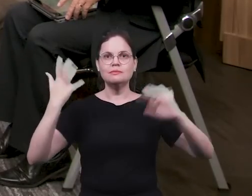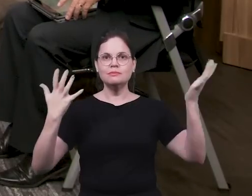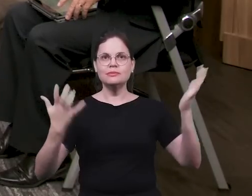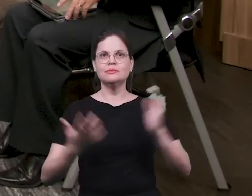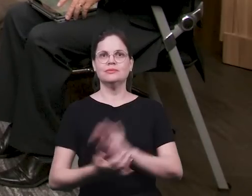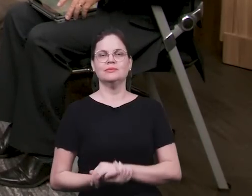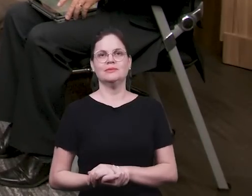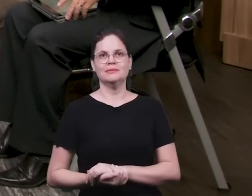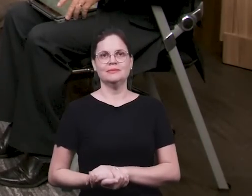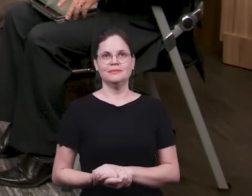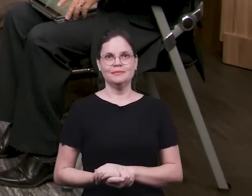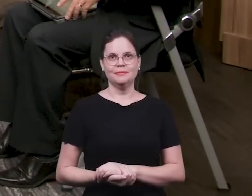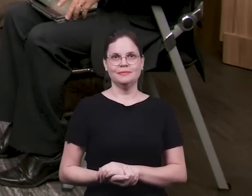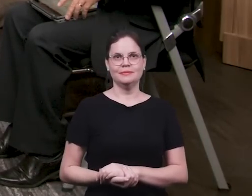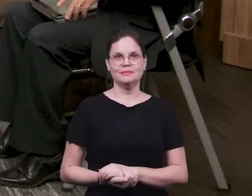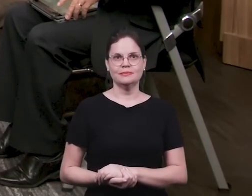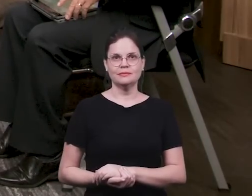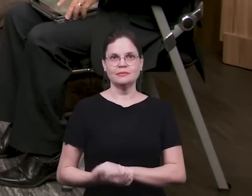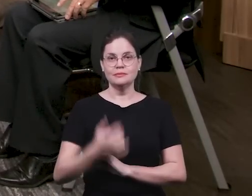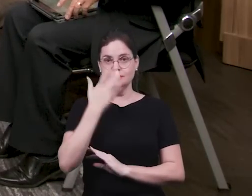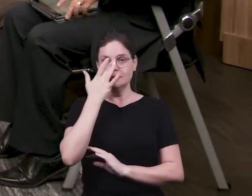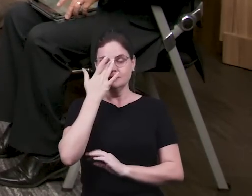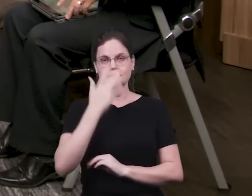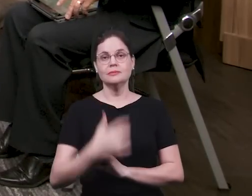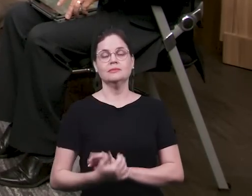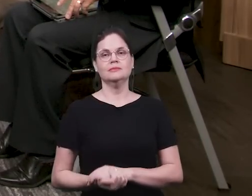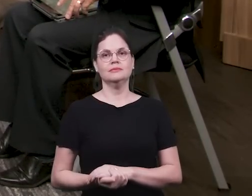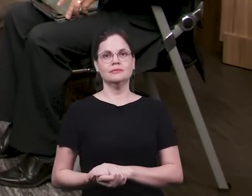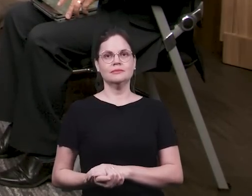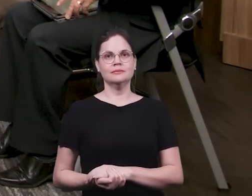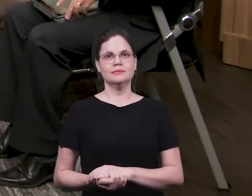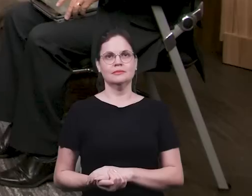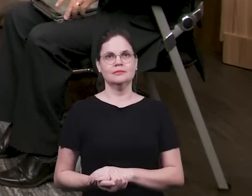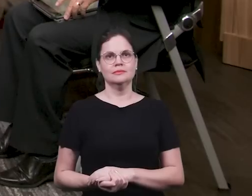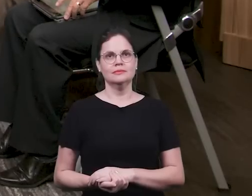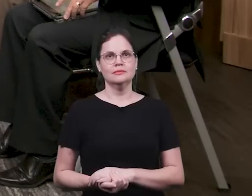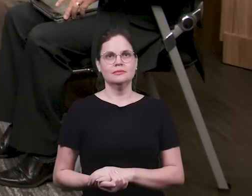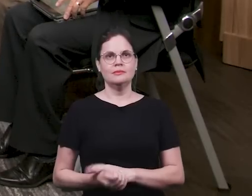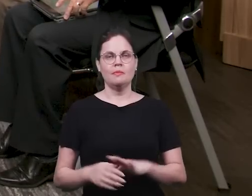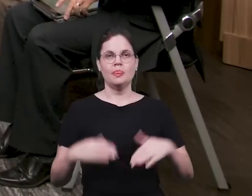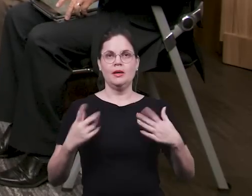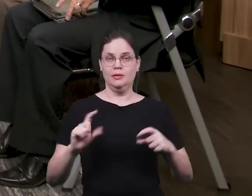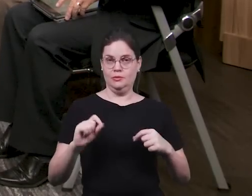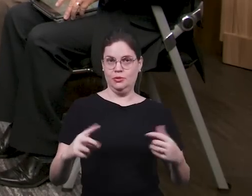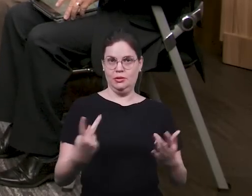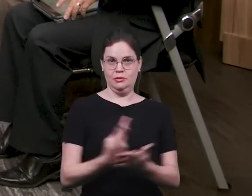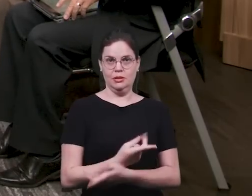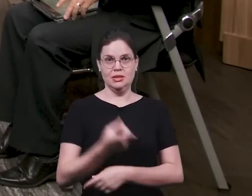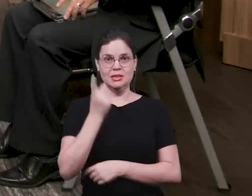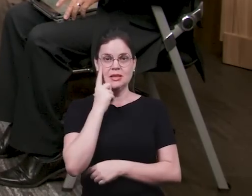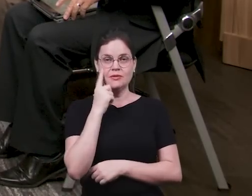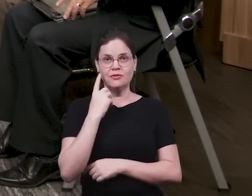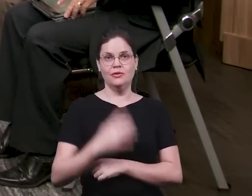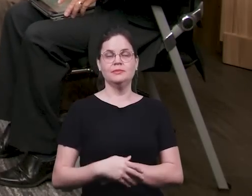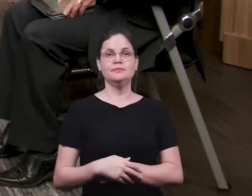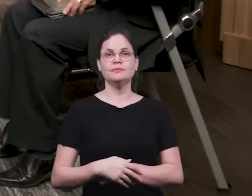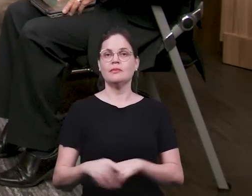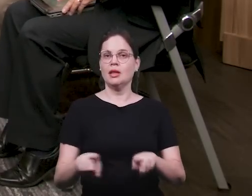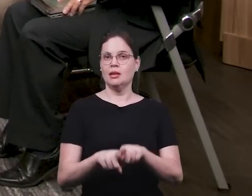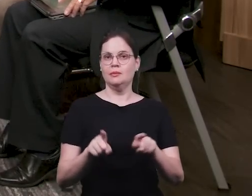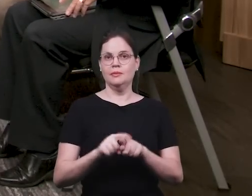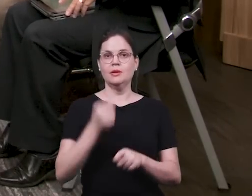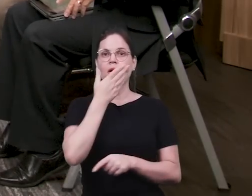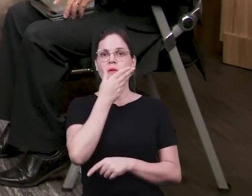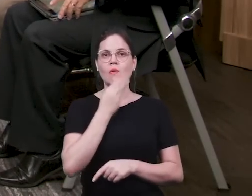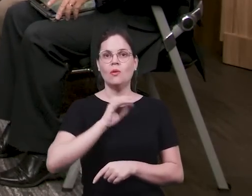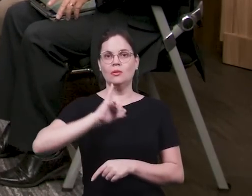substituindo o homem na sua fraqueza, nas suas dificuldades e tal. Então, Veja só, quando Jeremias fala a